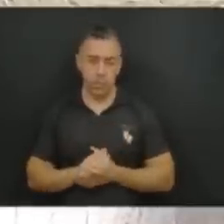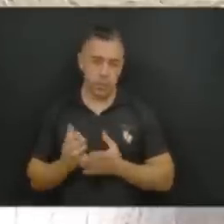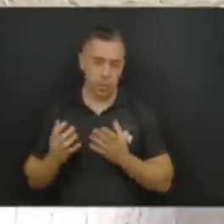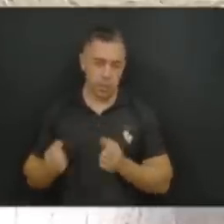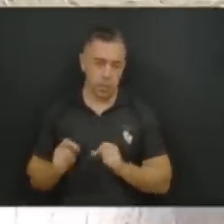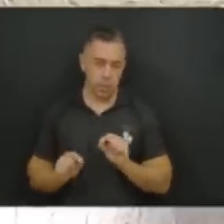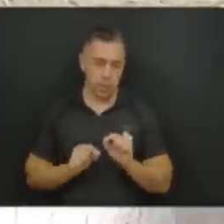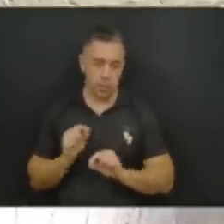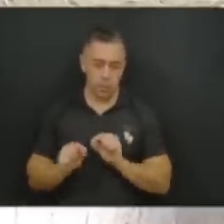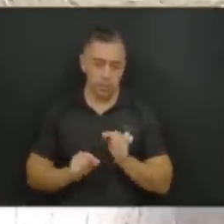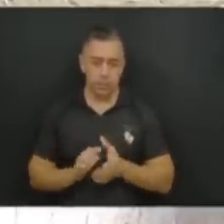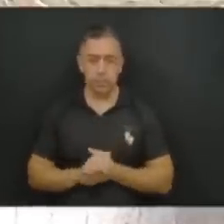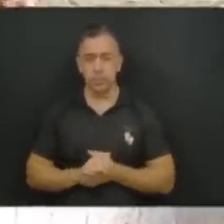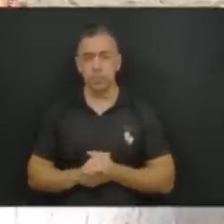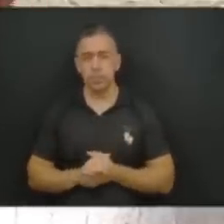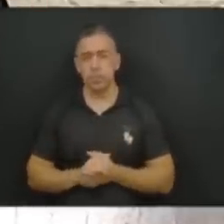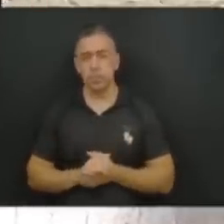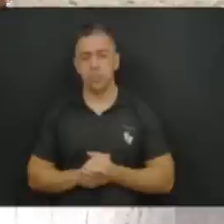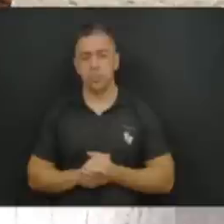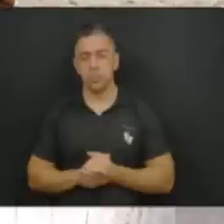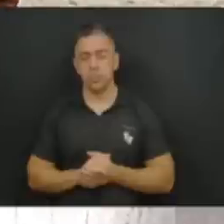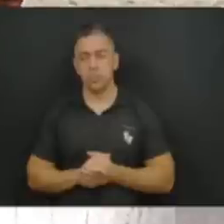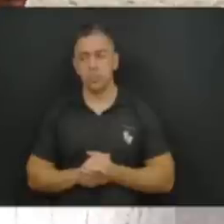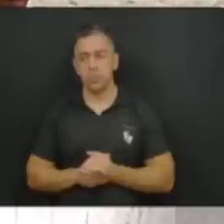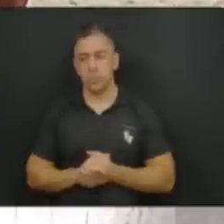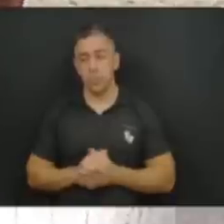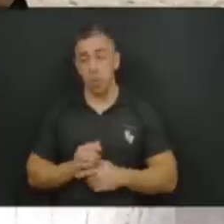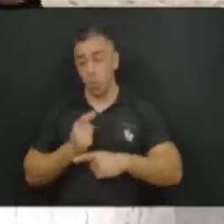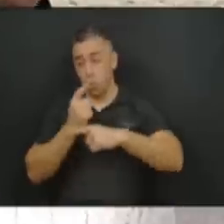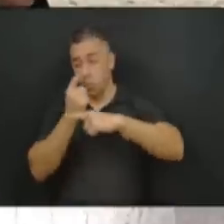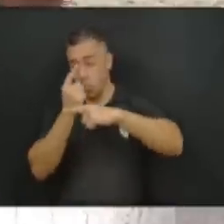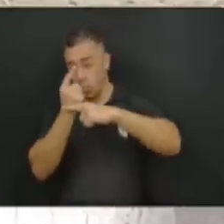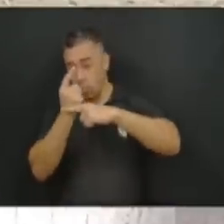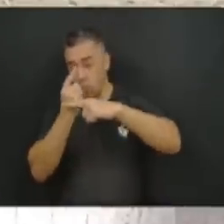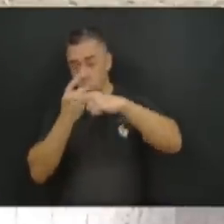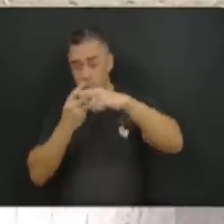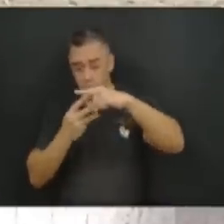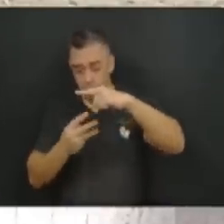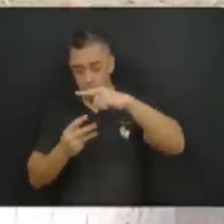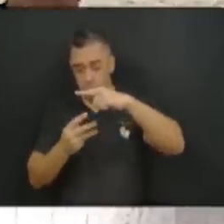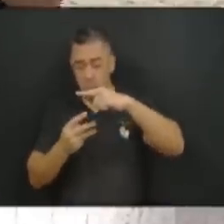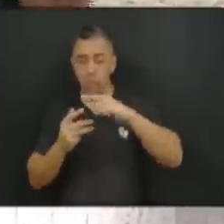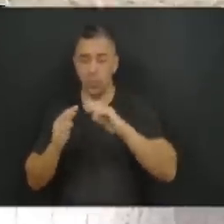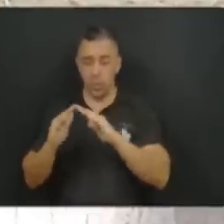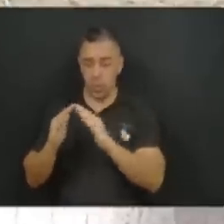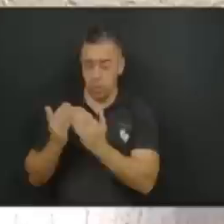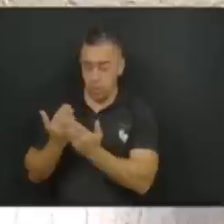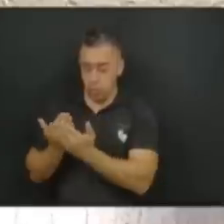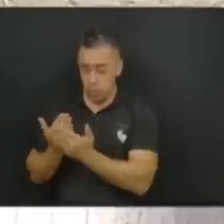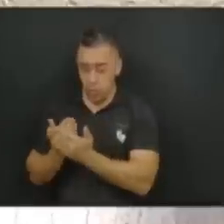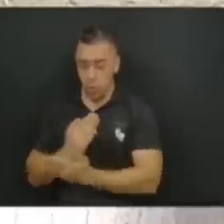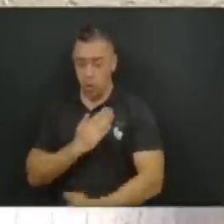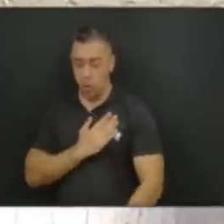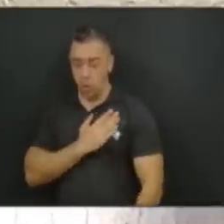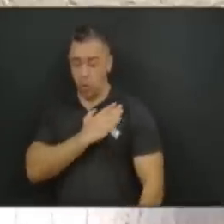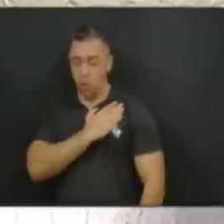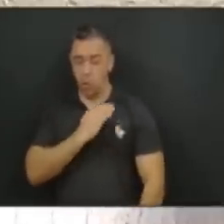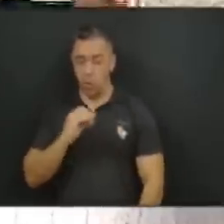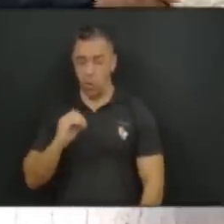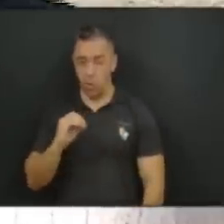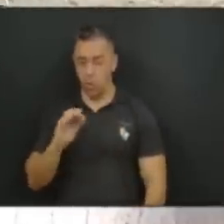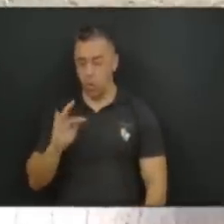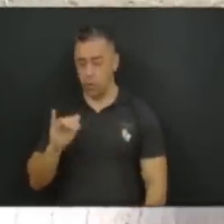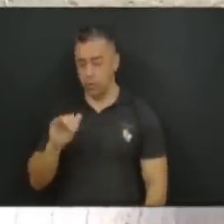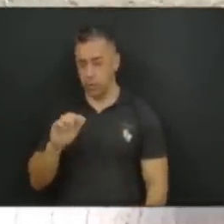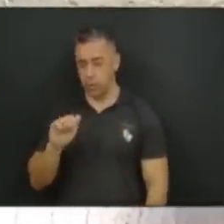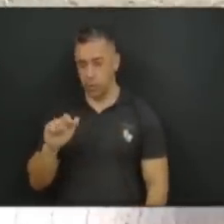adventícios que pelo menos um terço da escola de Oficiais pelo menos um terço ele